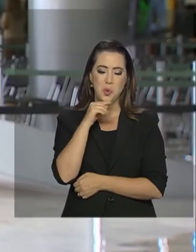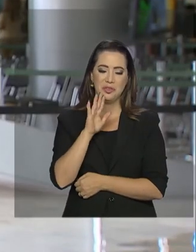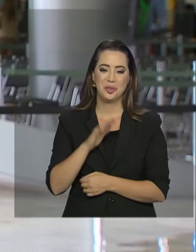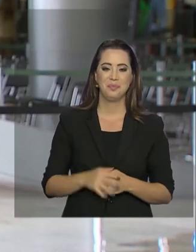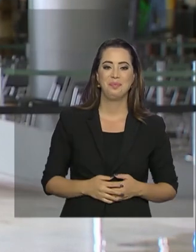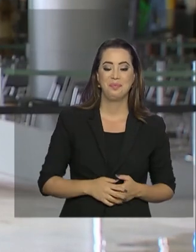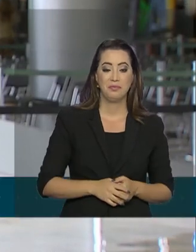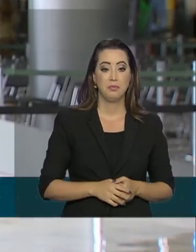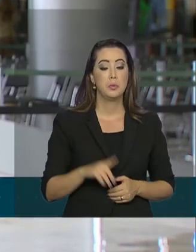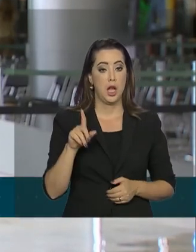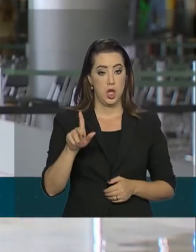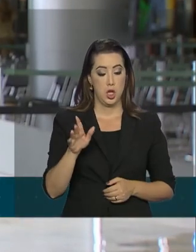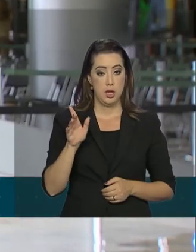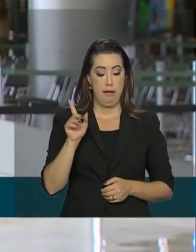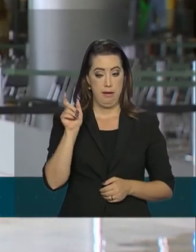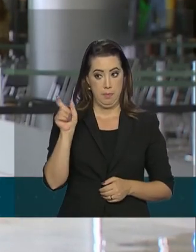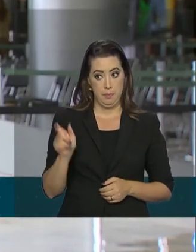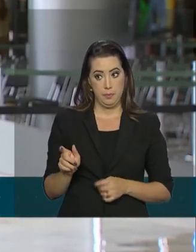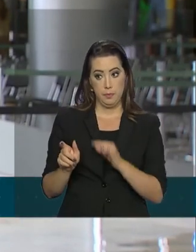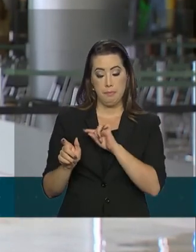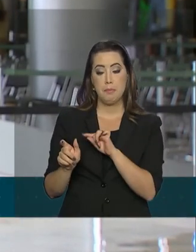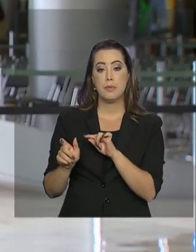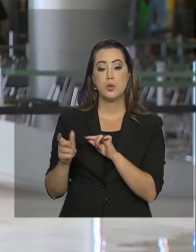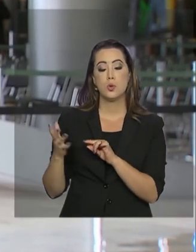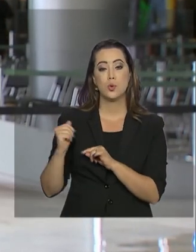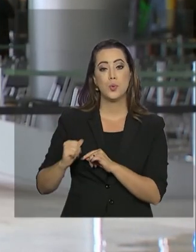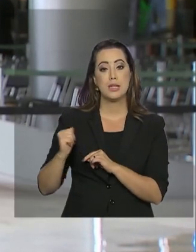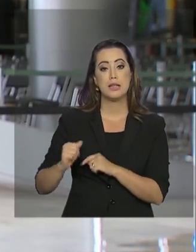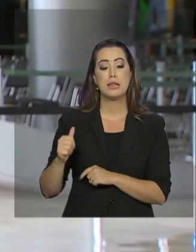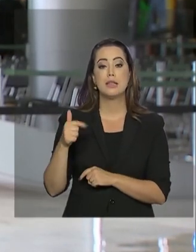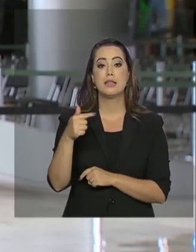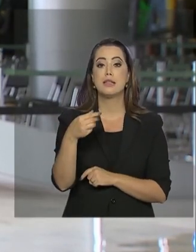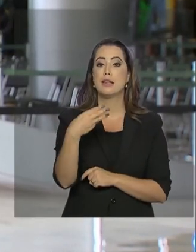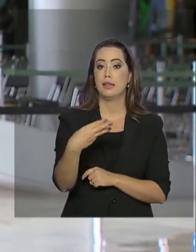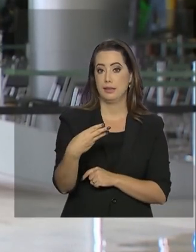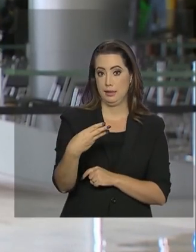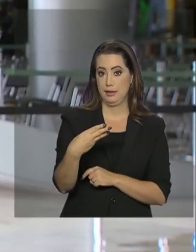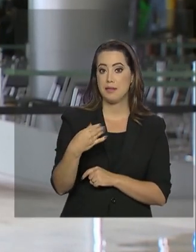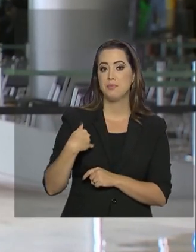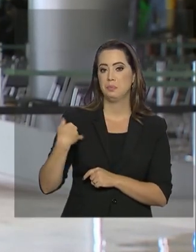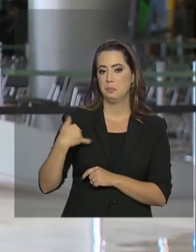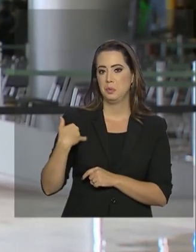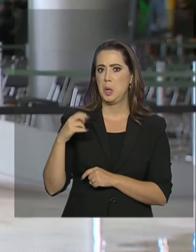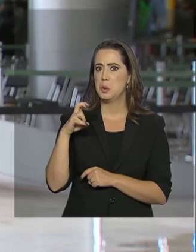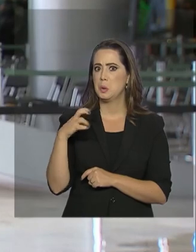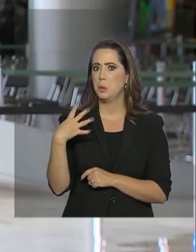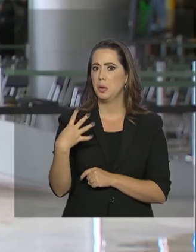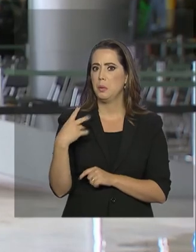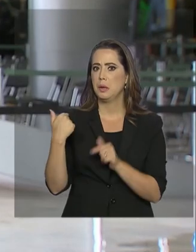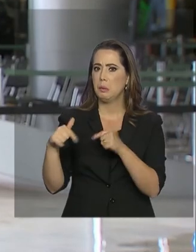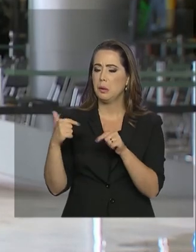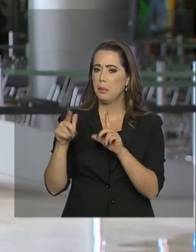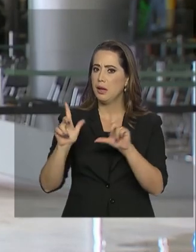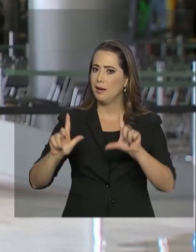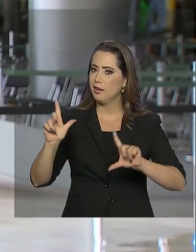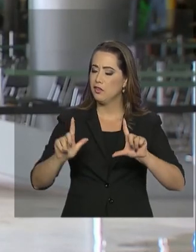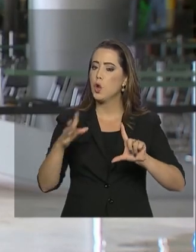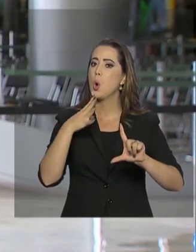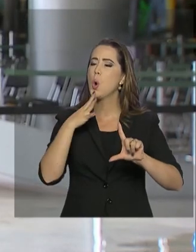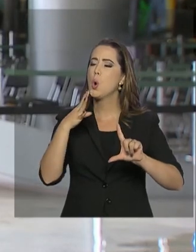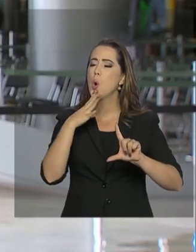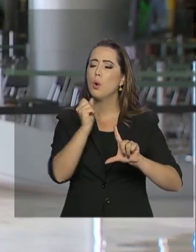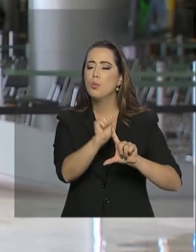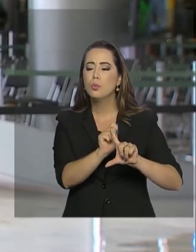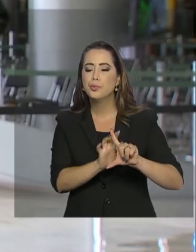tem 73 anos de idade, 54 deles dedicados à teledramaturgia. Com um dos rostos mais